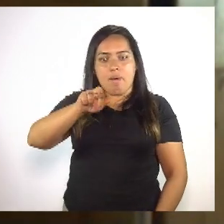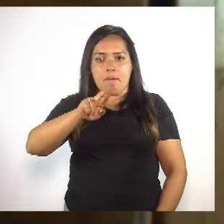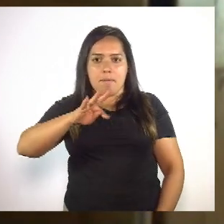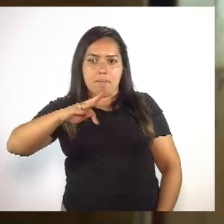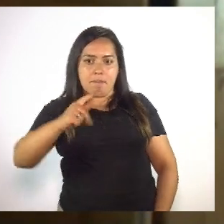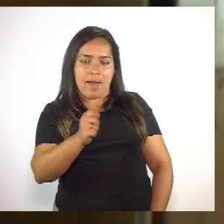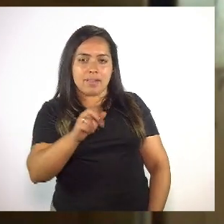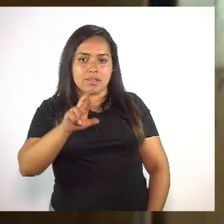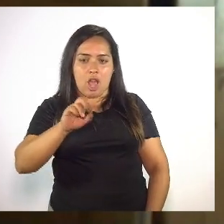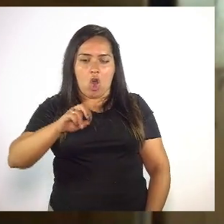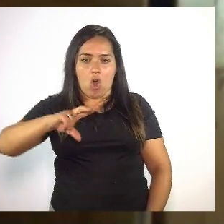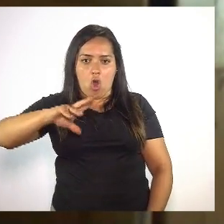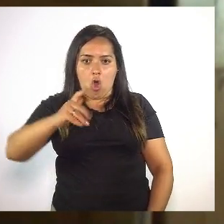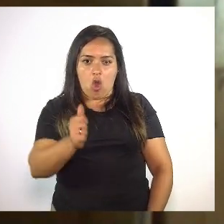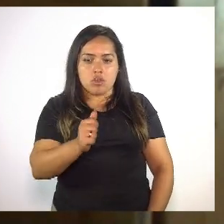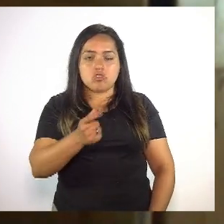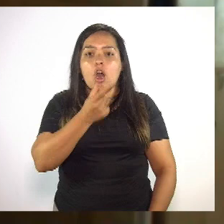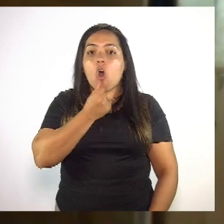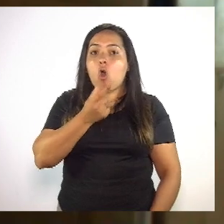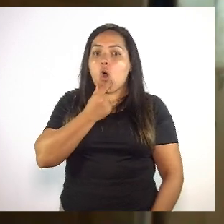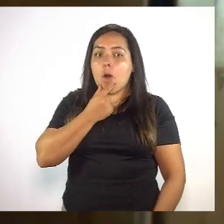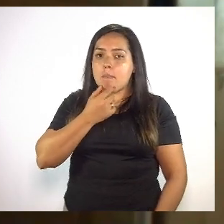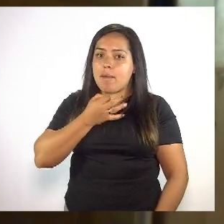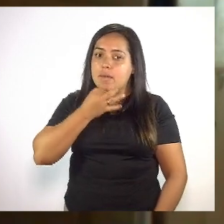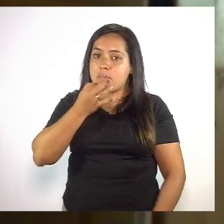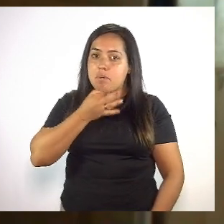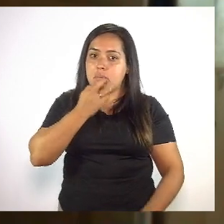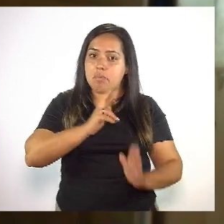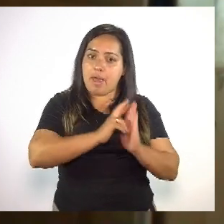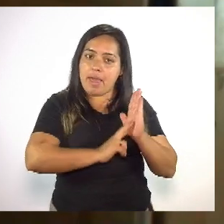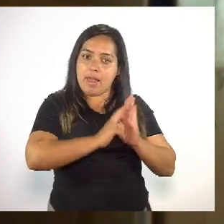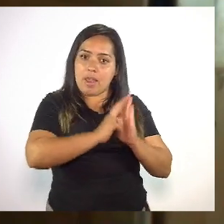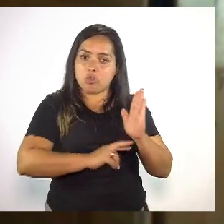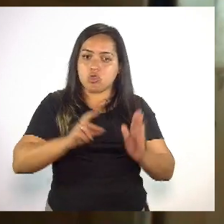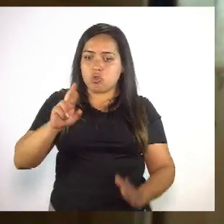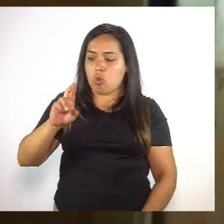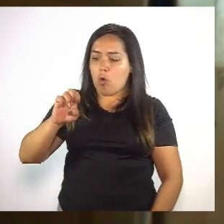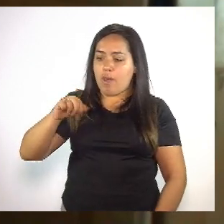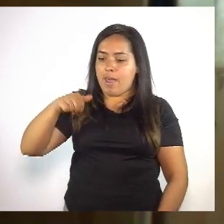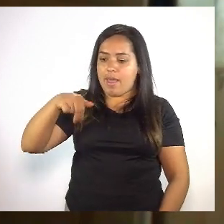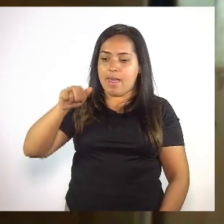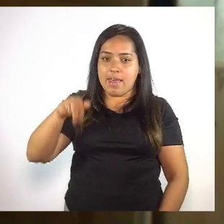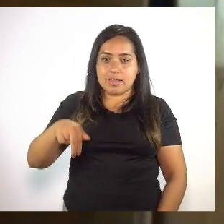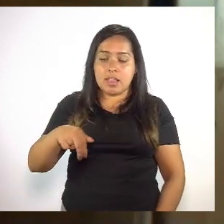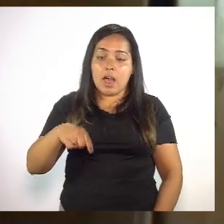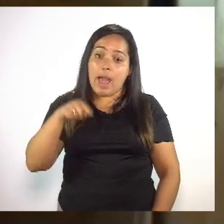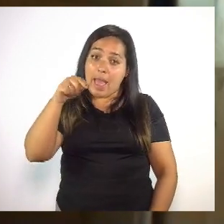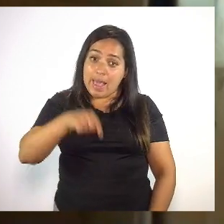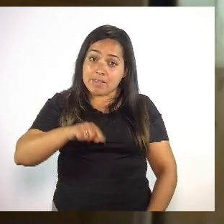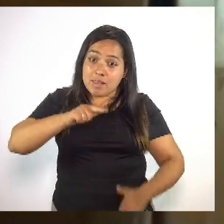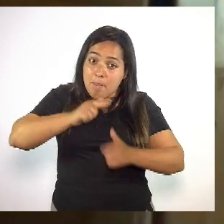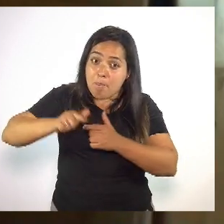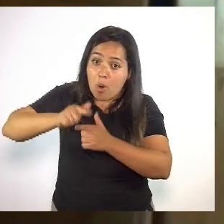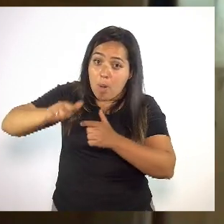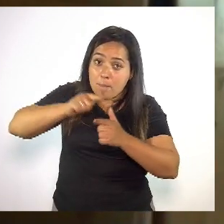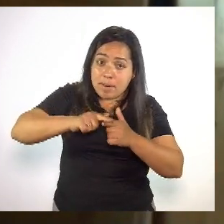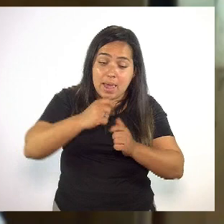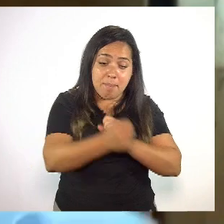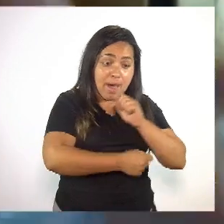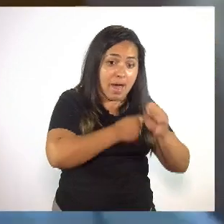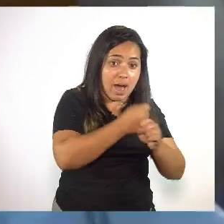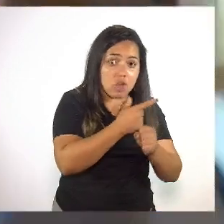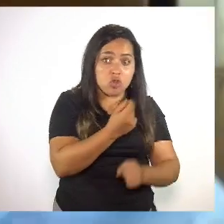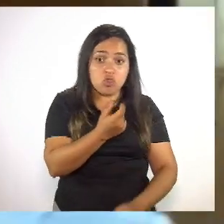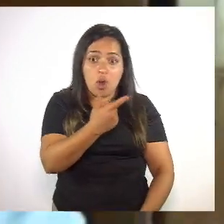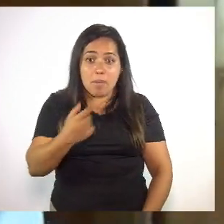sendo relator o deputado Renan Ferreirinha, esta calamidade de 2020, né, no pagamento desses restos a pagar,